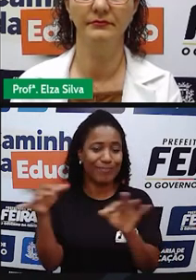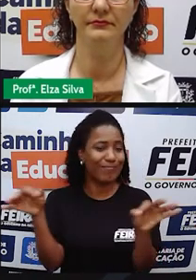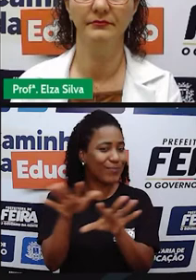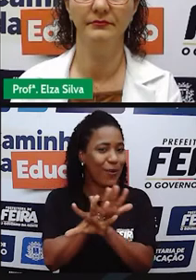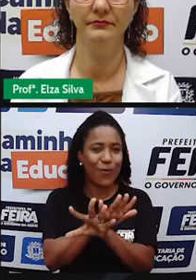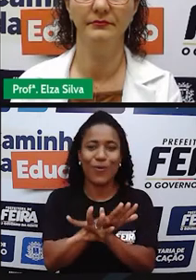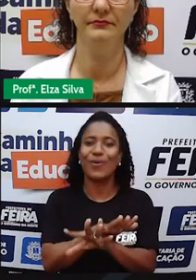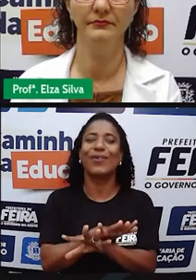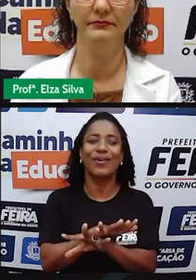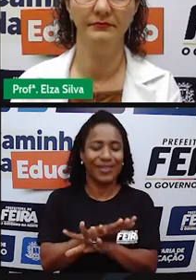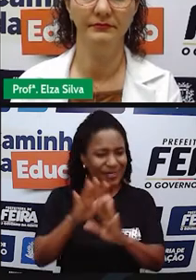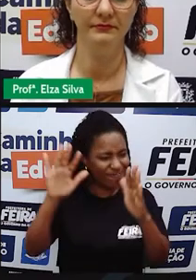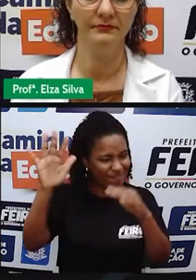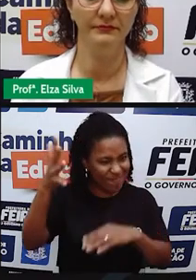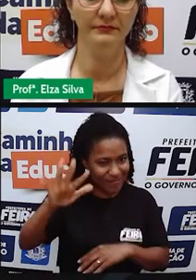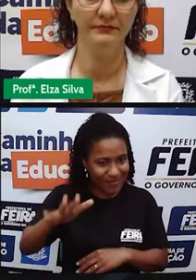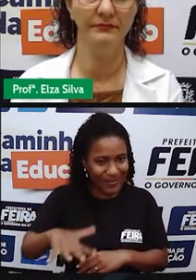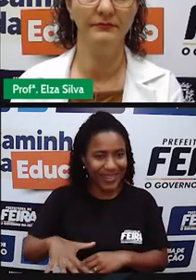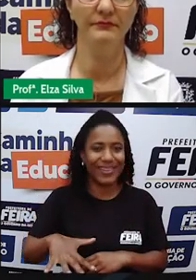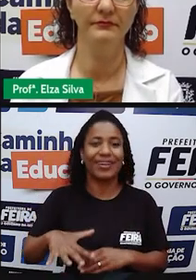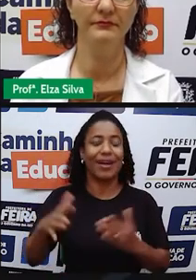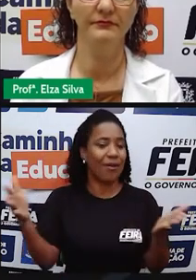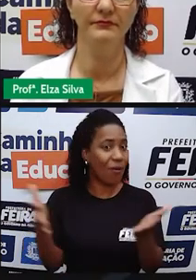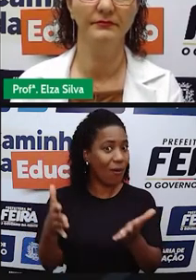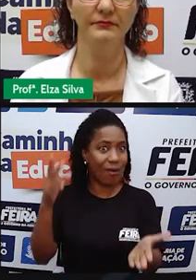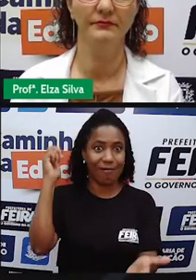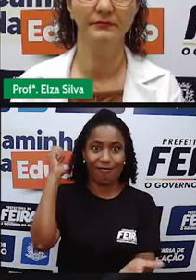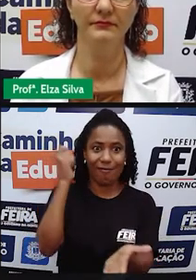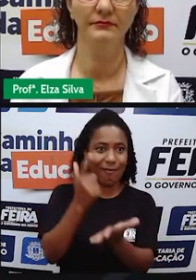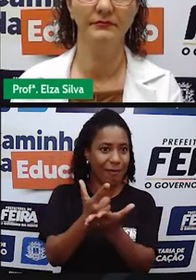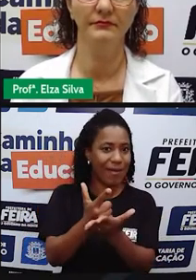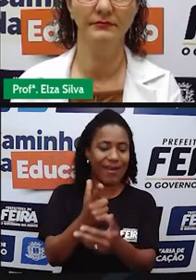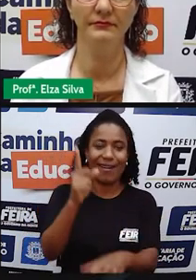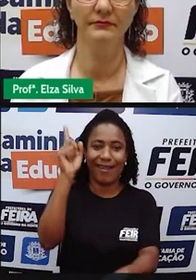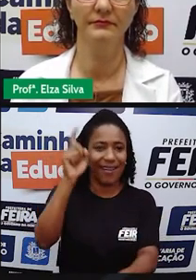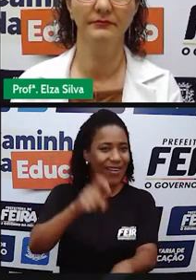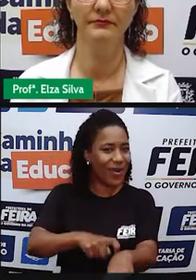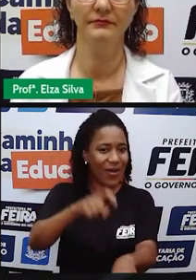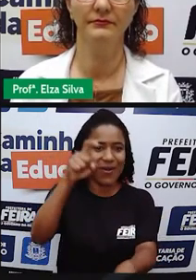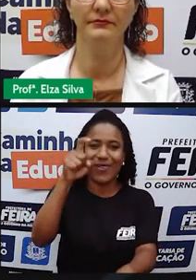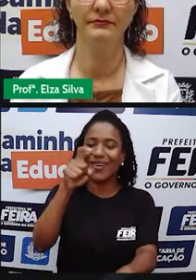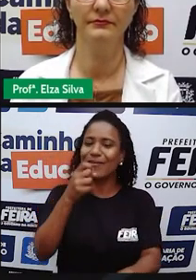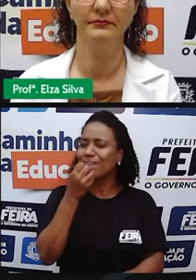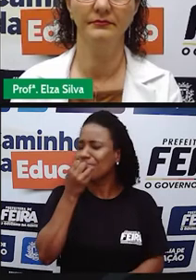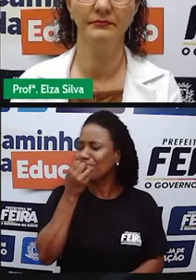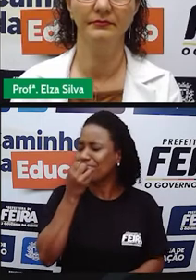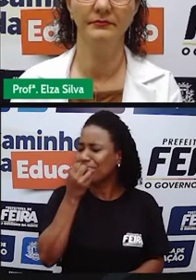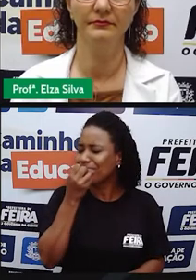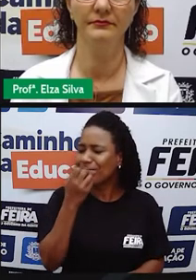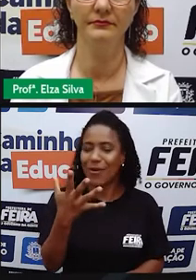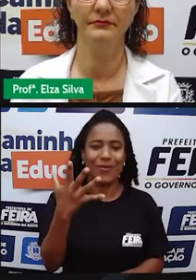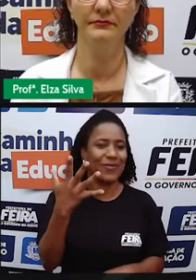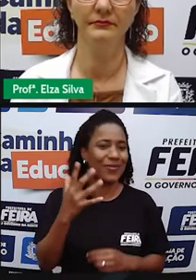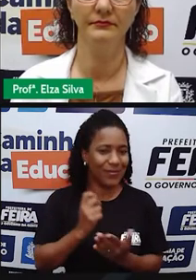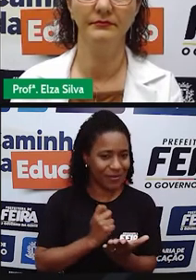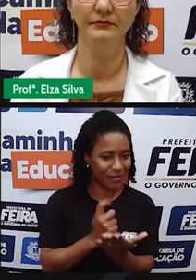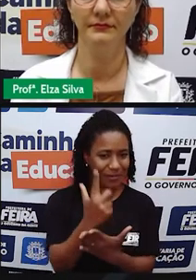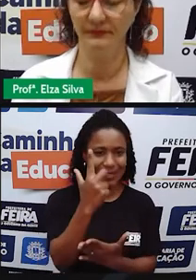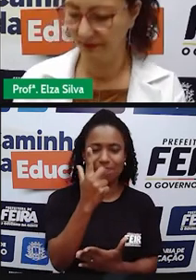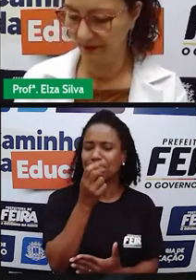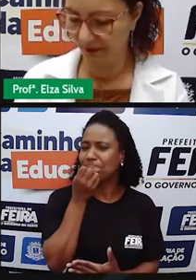now. Você compra agora. Best price é o melhor preço que você vai encontrar nessa